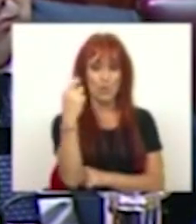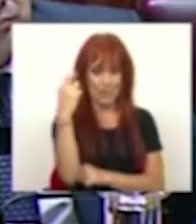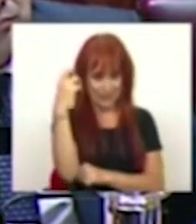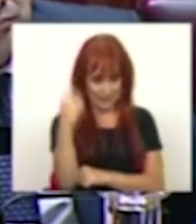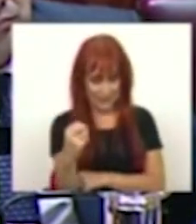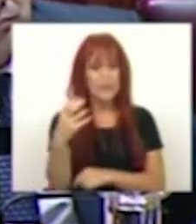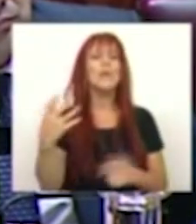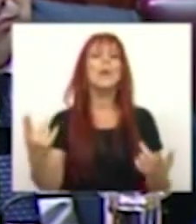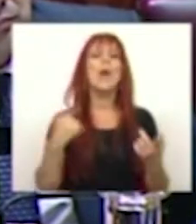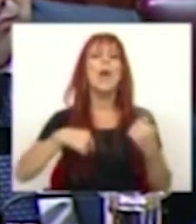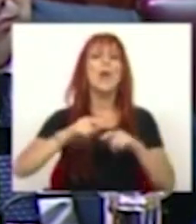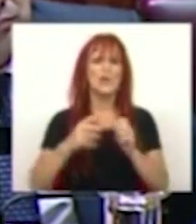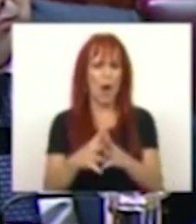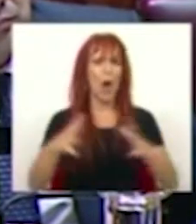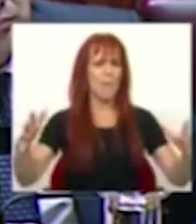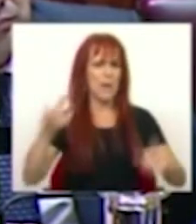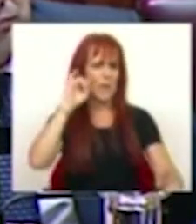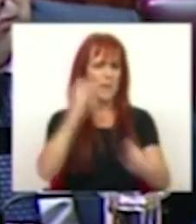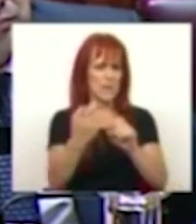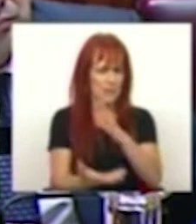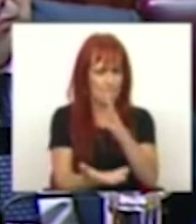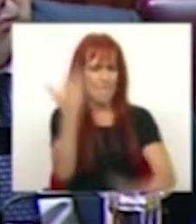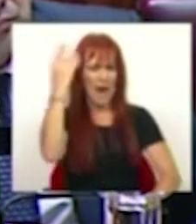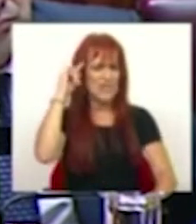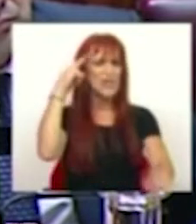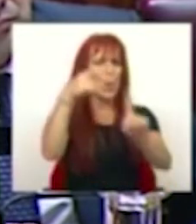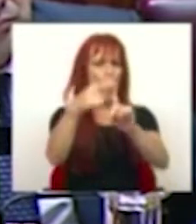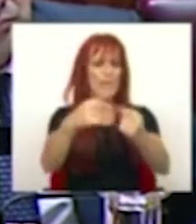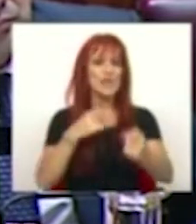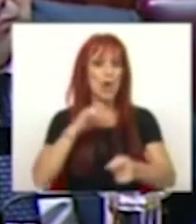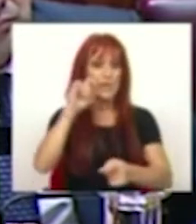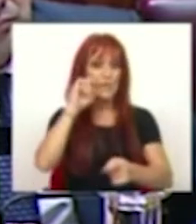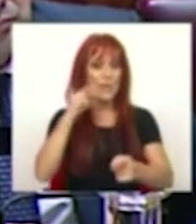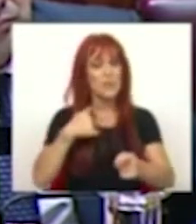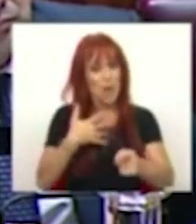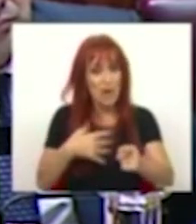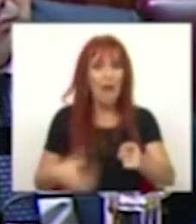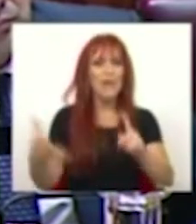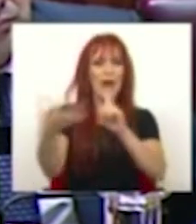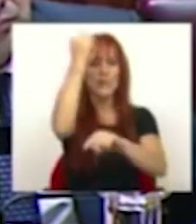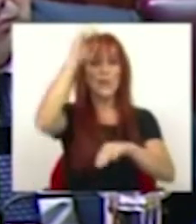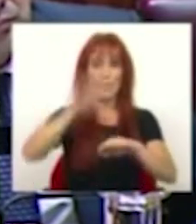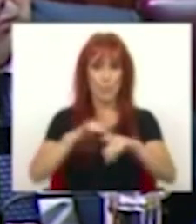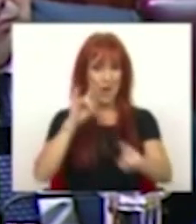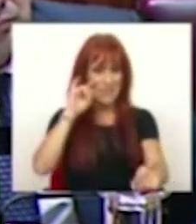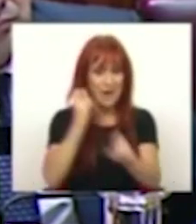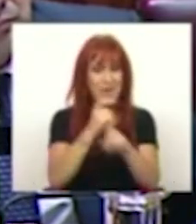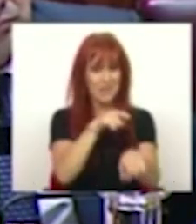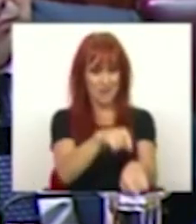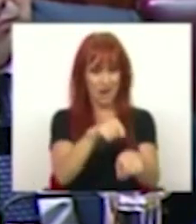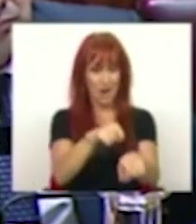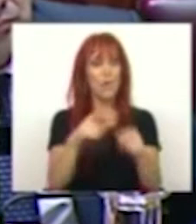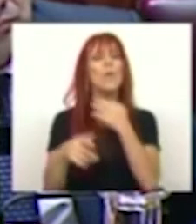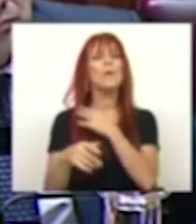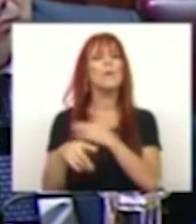2030, aumentámos a exigência das metas que pretendemos atingir. E é com essa exigência